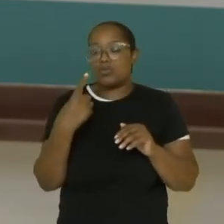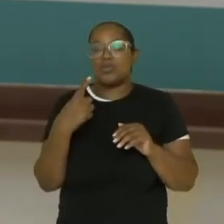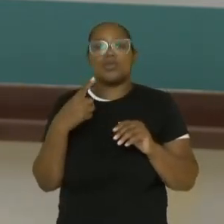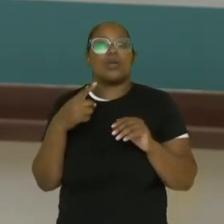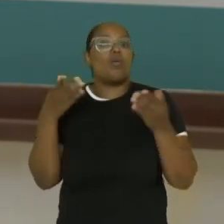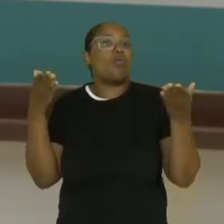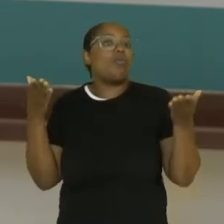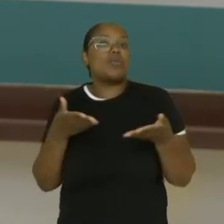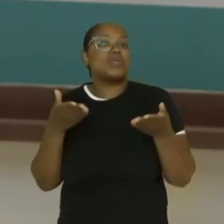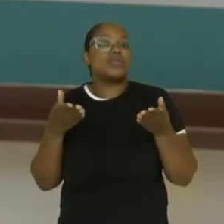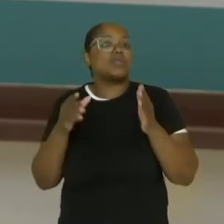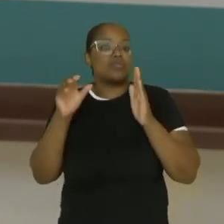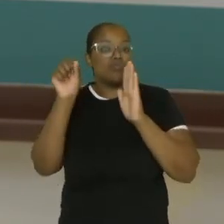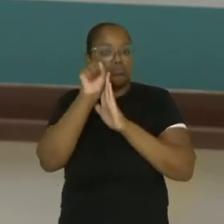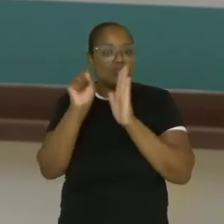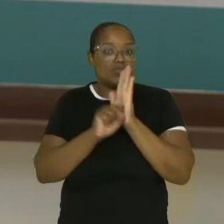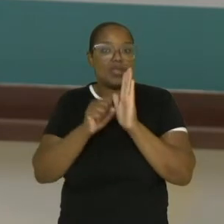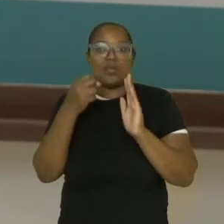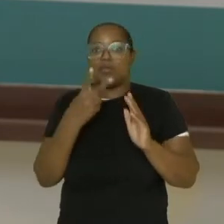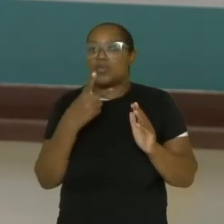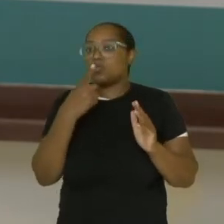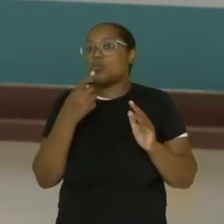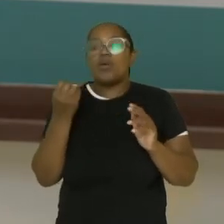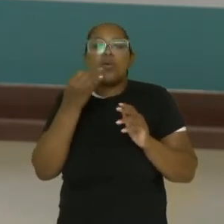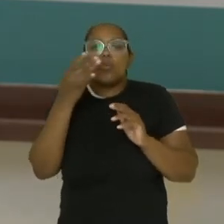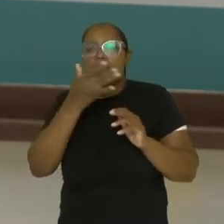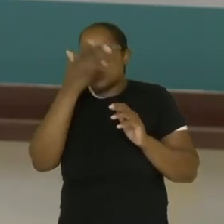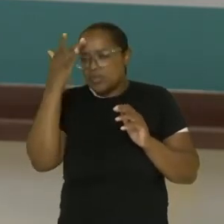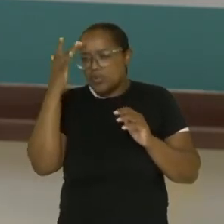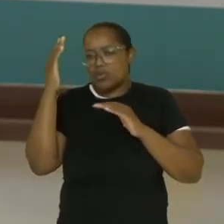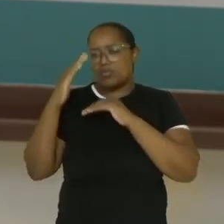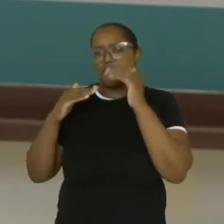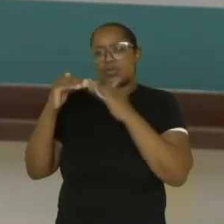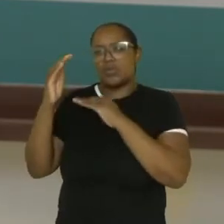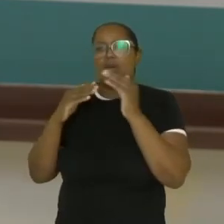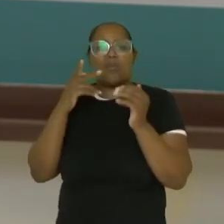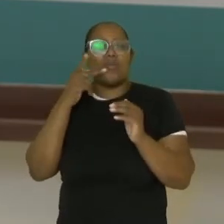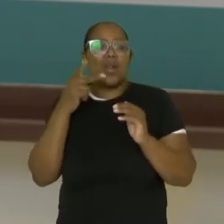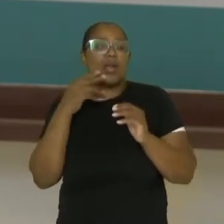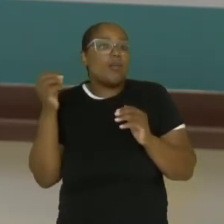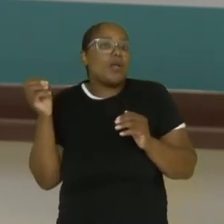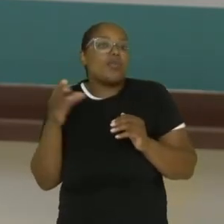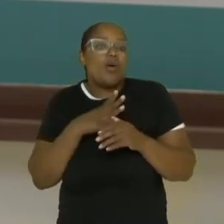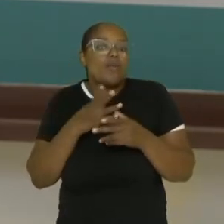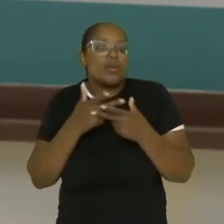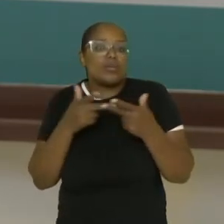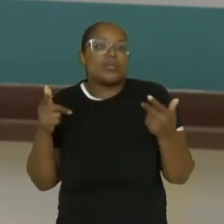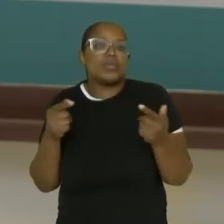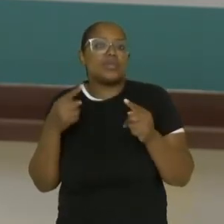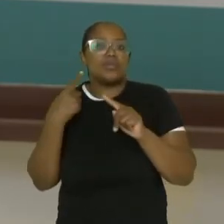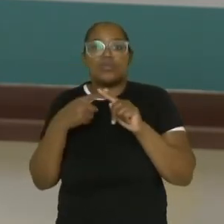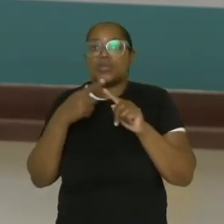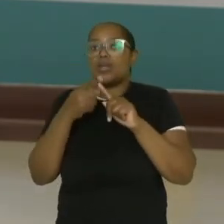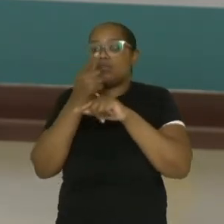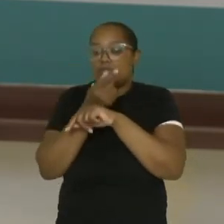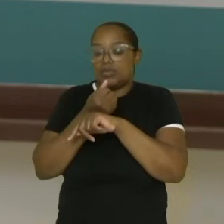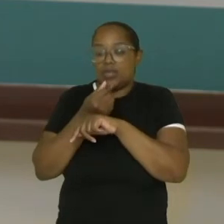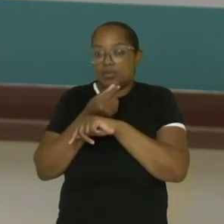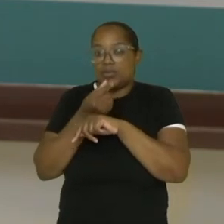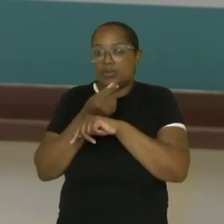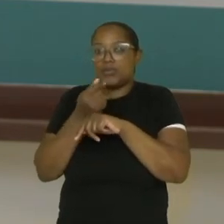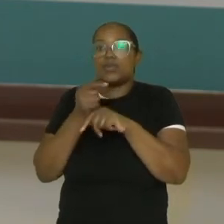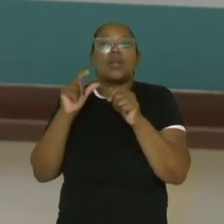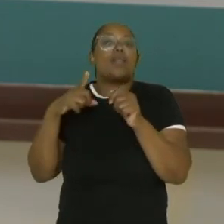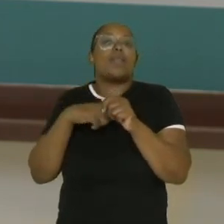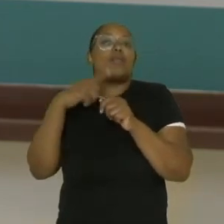Neste quesito, alguns autores aceitam como uma nova etapa, mas existem autores que dizem que o capitalismo ainda vive o